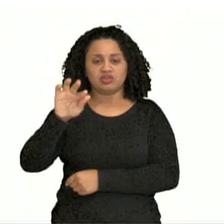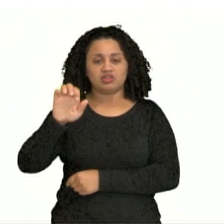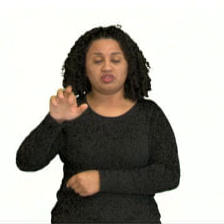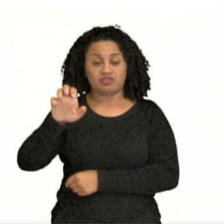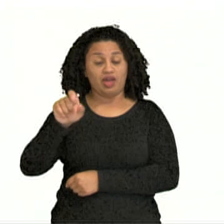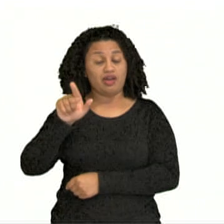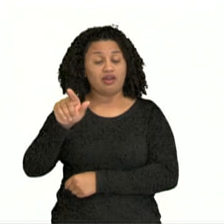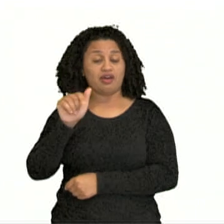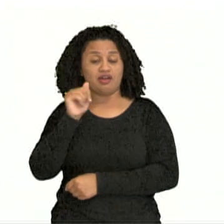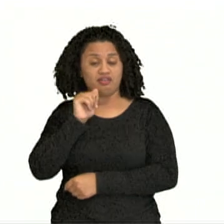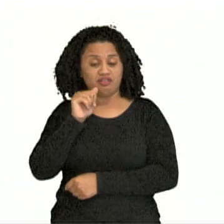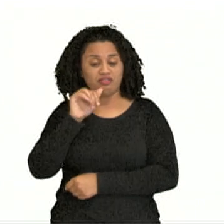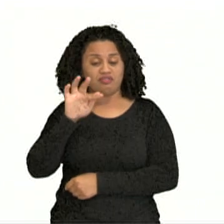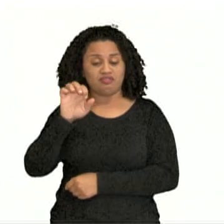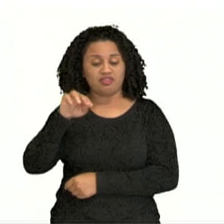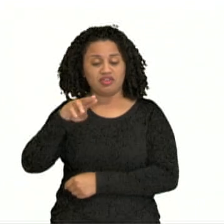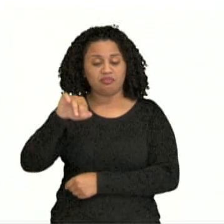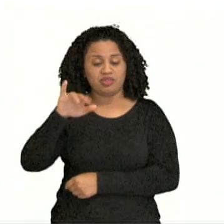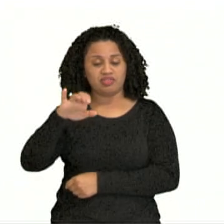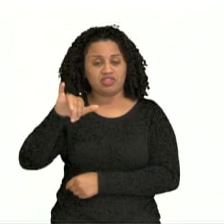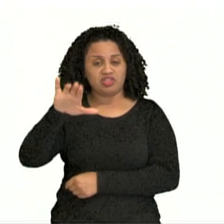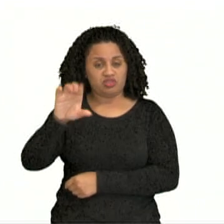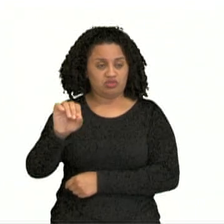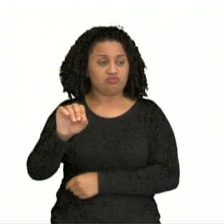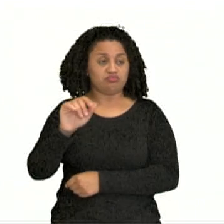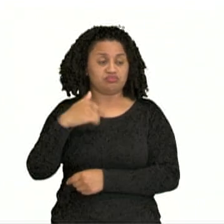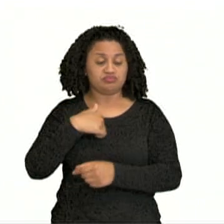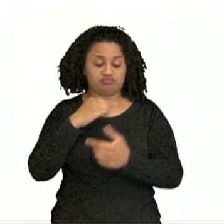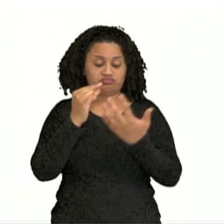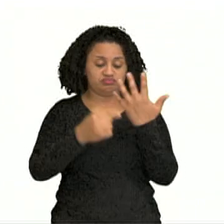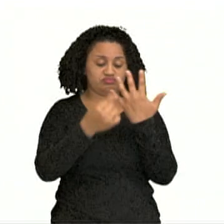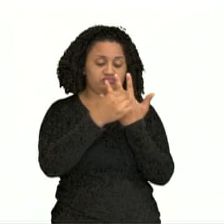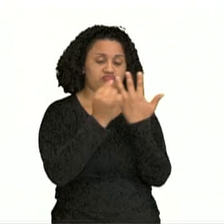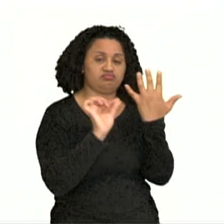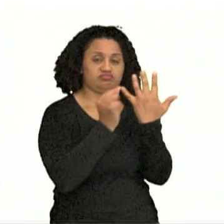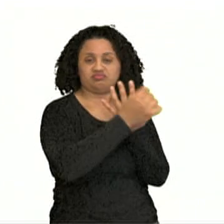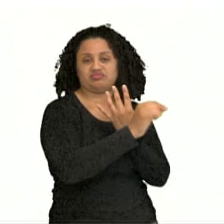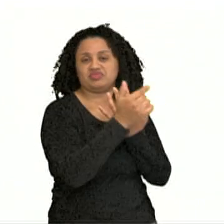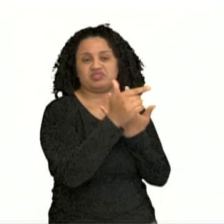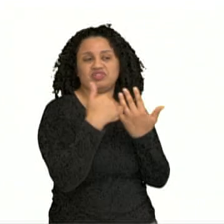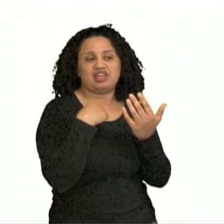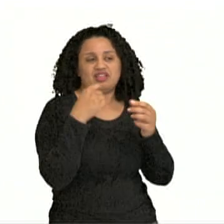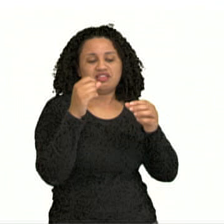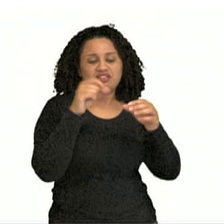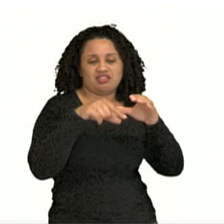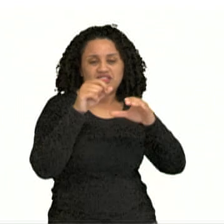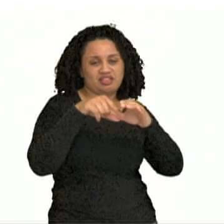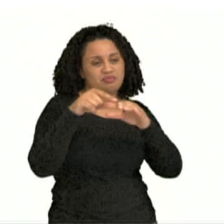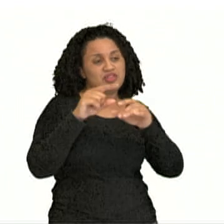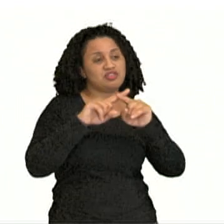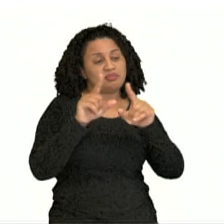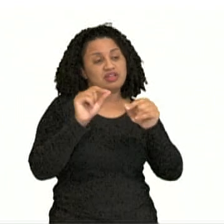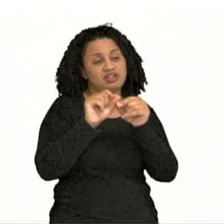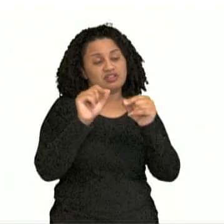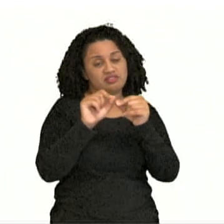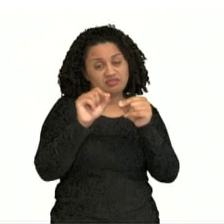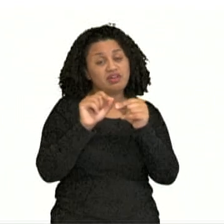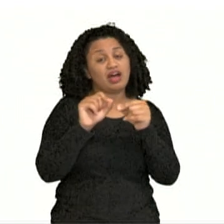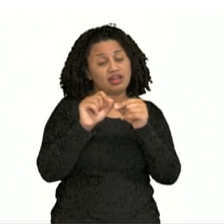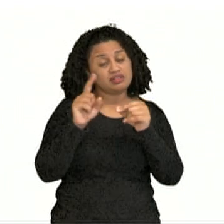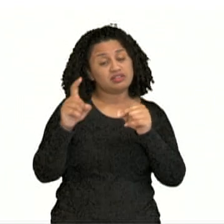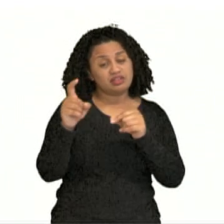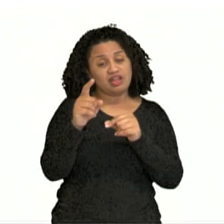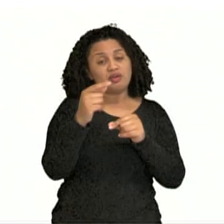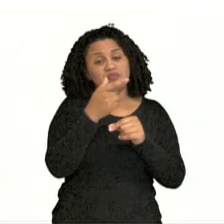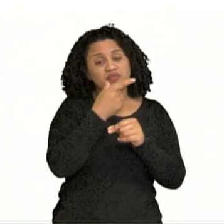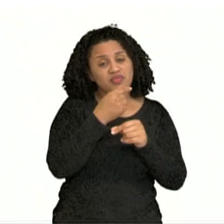feminino. Então, essas estruturas, né, as briófitas, não apresentam sementes, mas vão produzir gametas